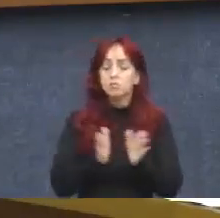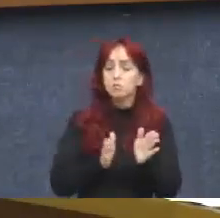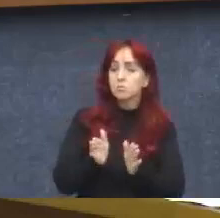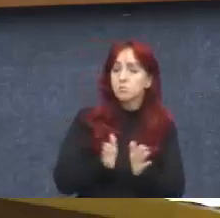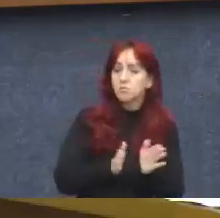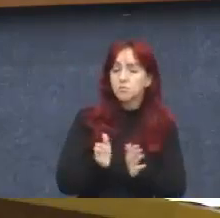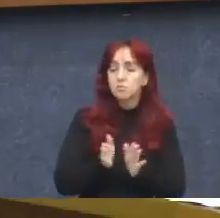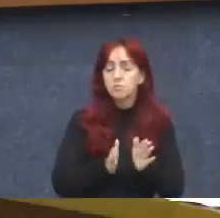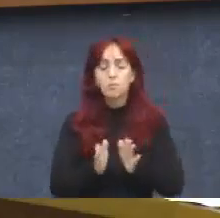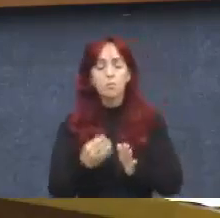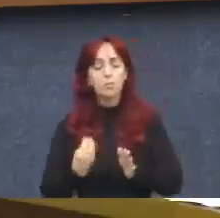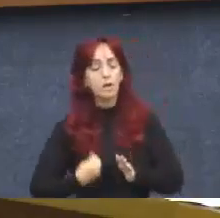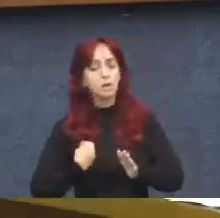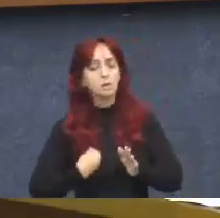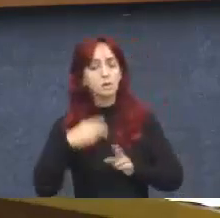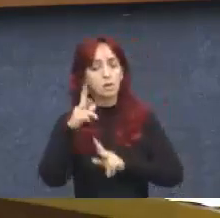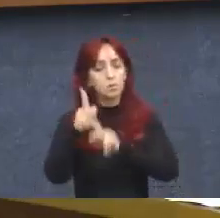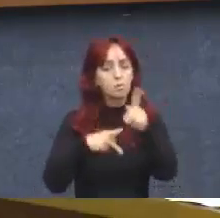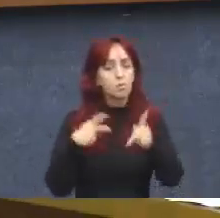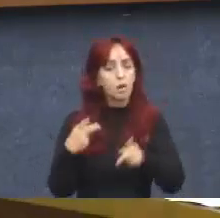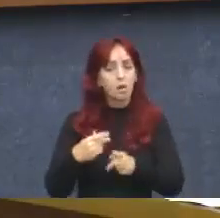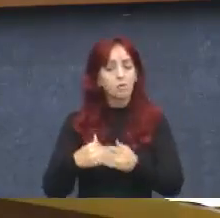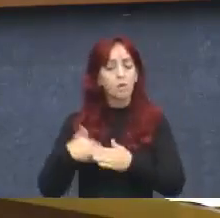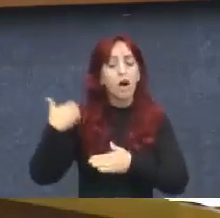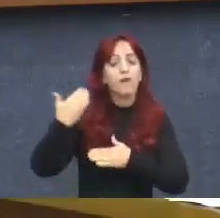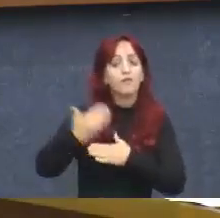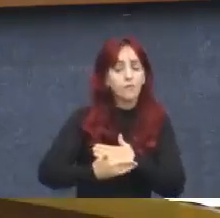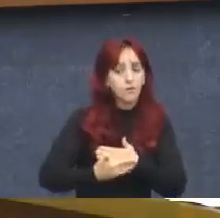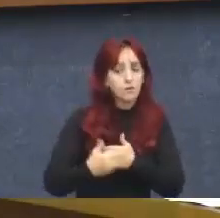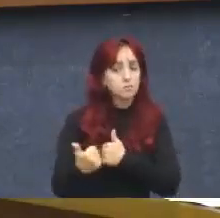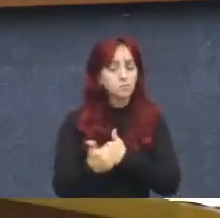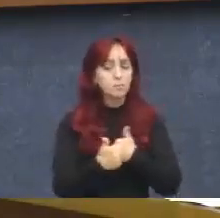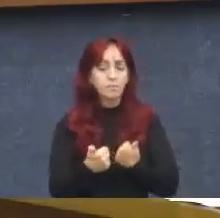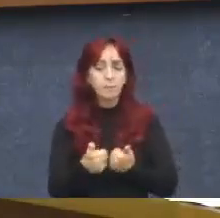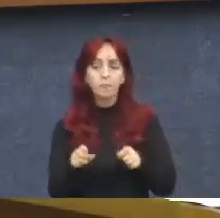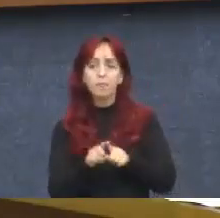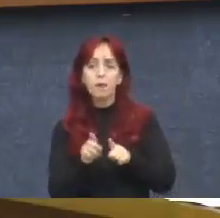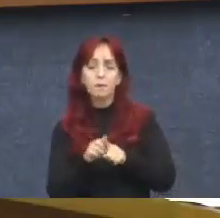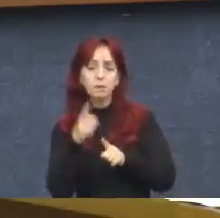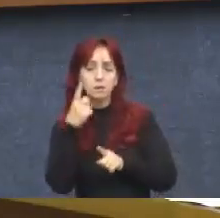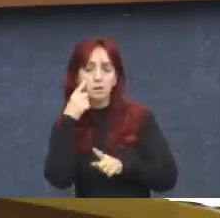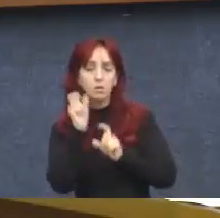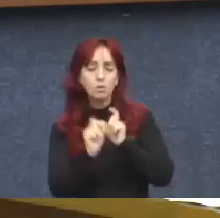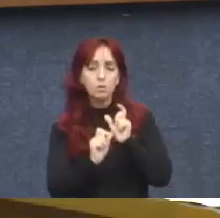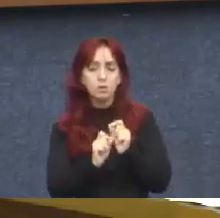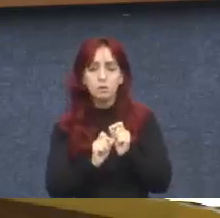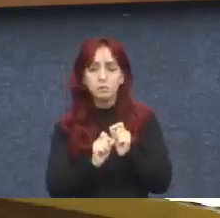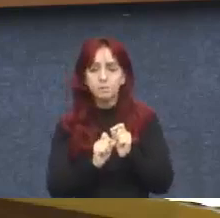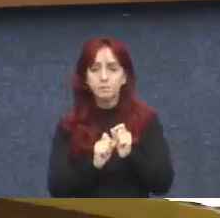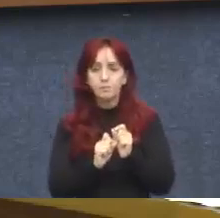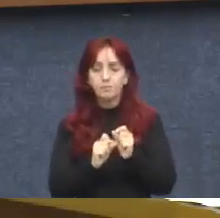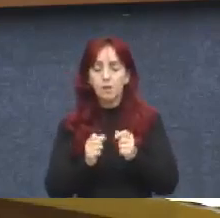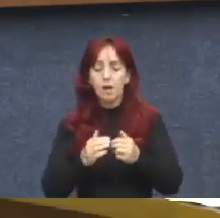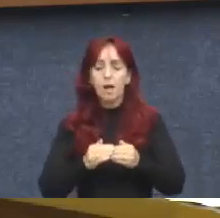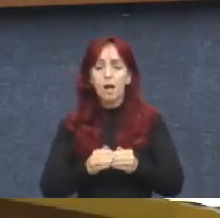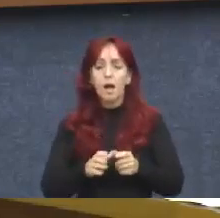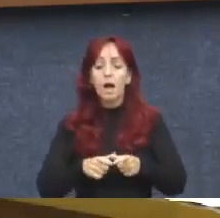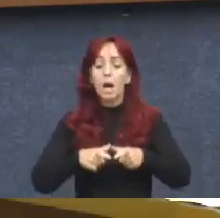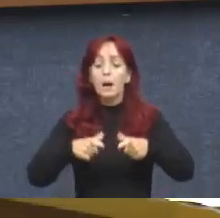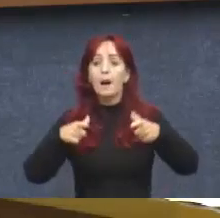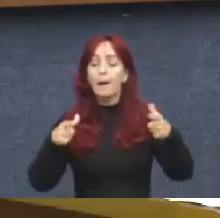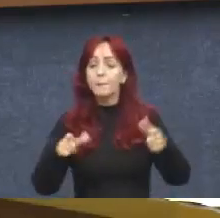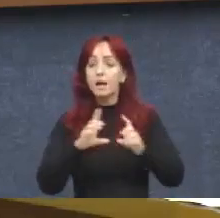popular. Isso é um avanço super significativo. A nossa pequena consideração é que a gente acredita que ampliar a democracia